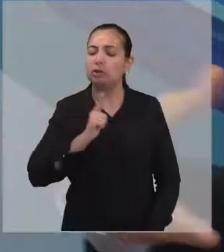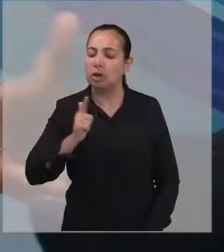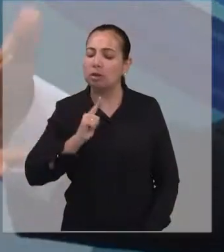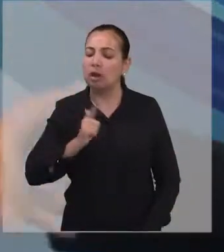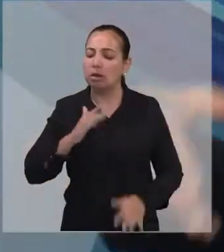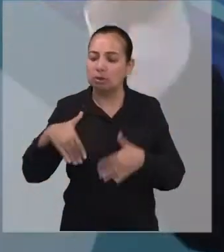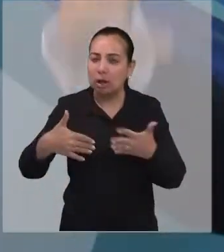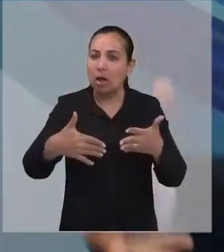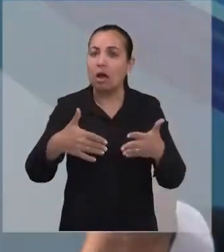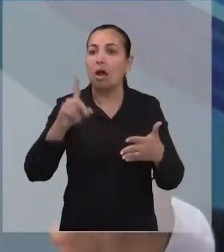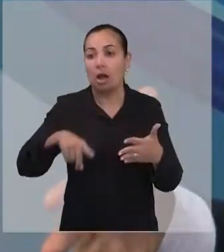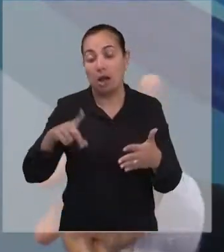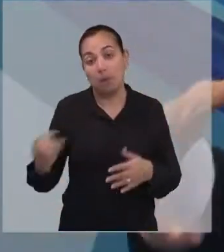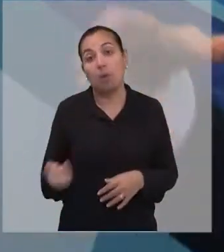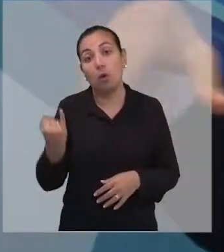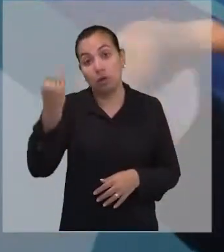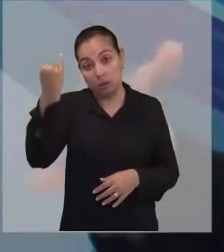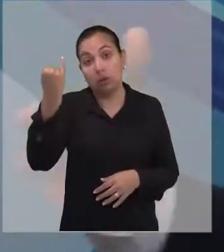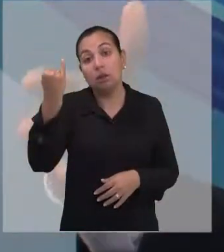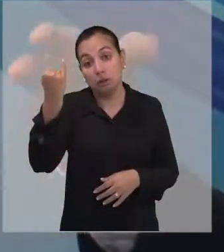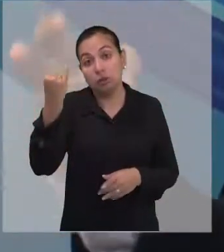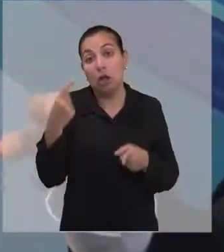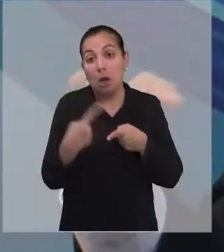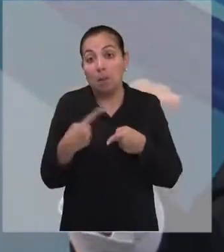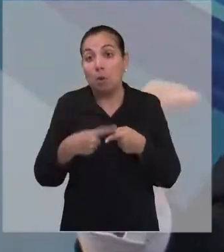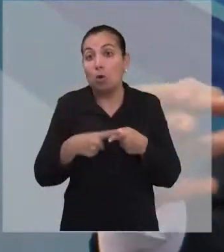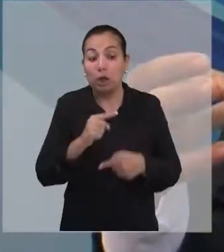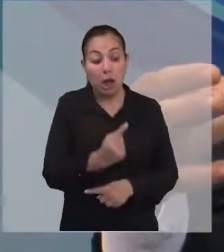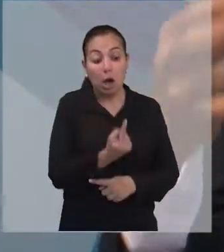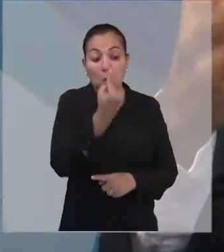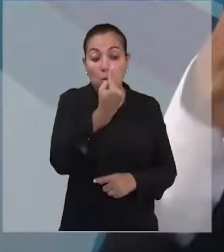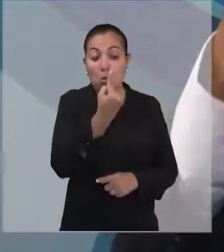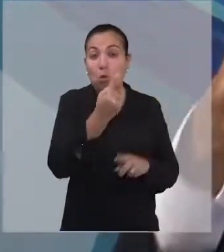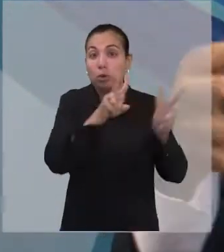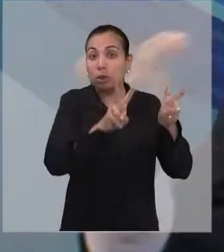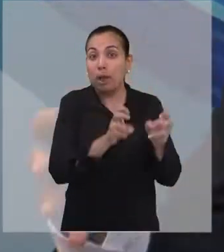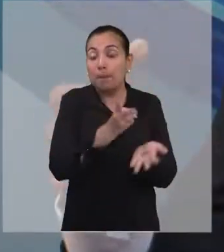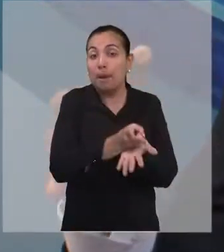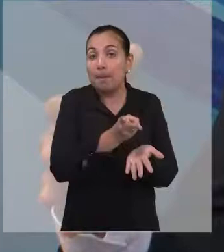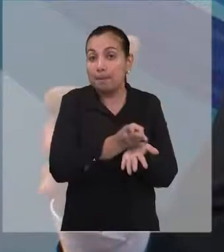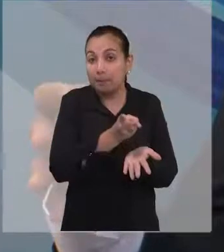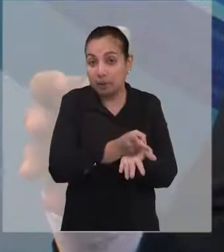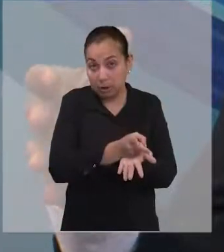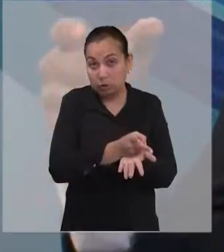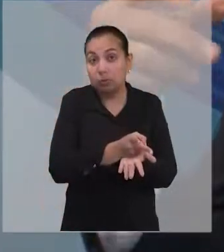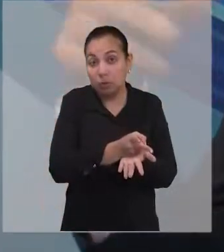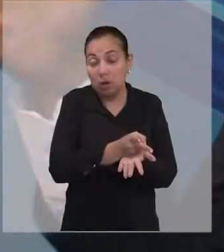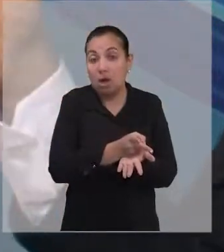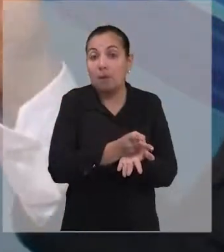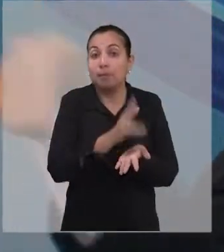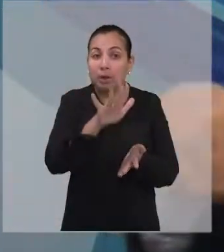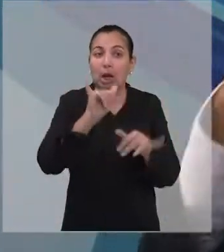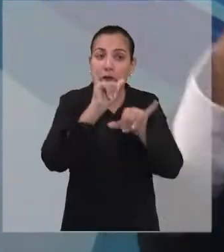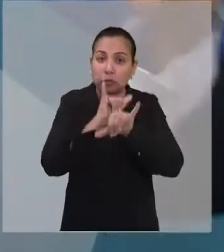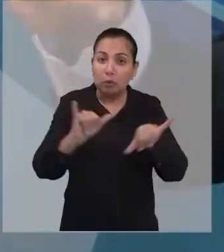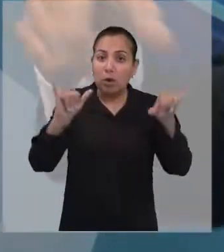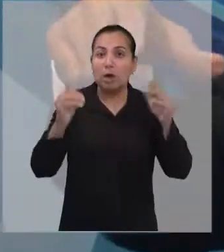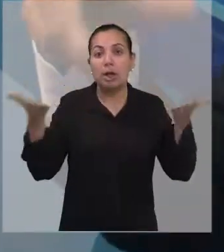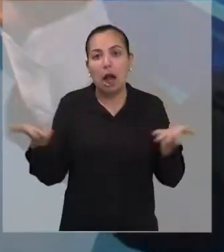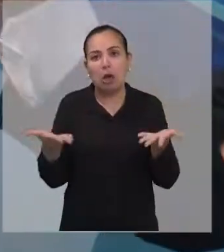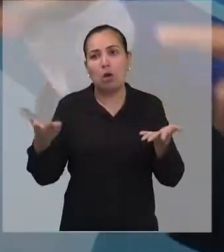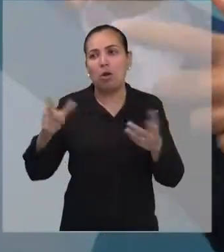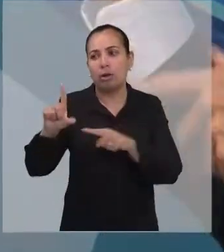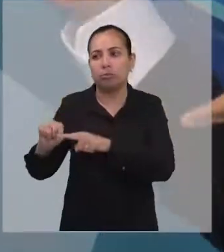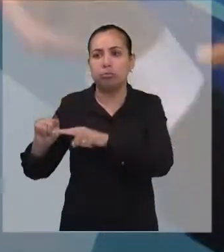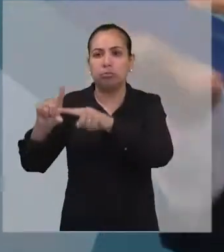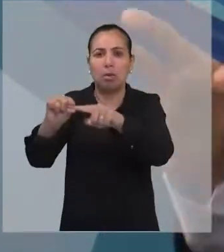porque o trabalho era feito só em torno de um tipo de problema. Divulgação me parece compreensível. E agora a história do grampo do preso